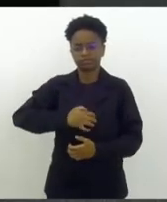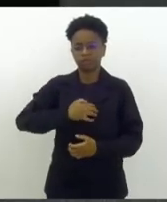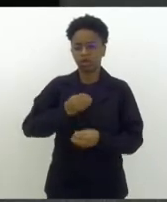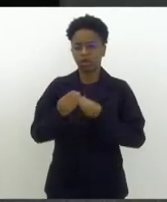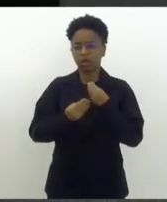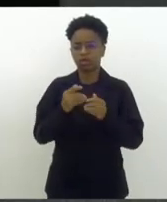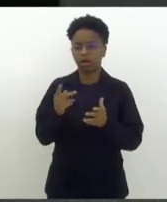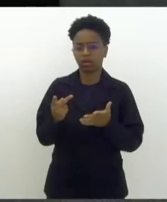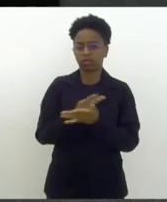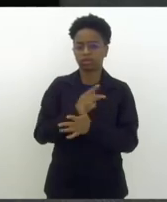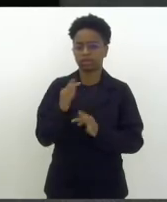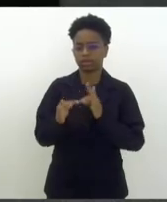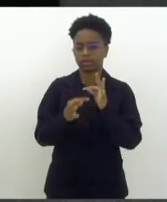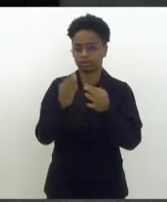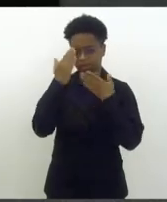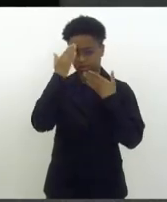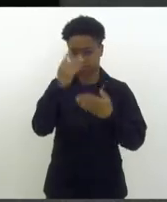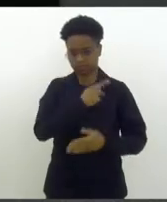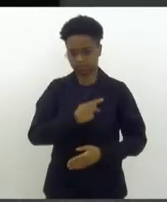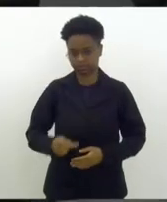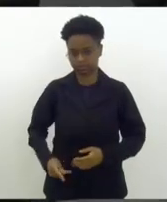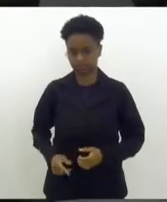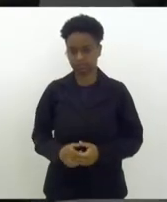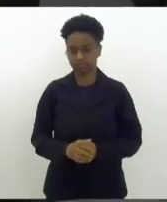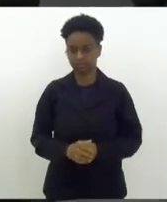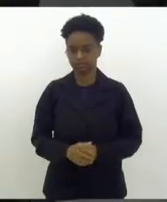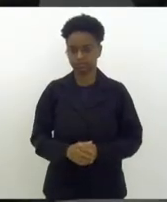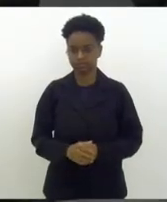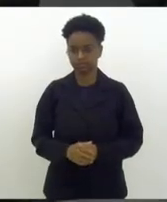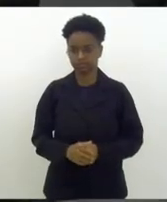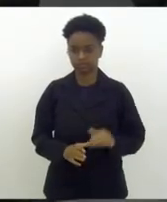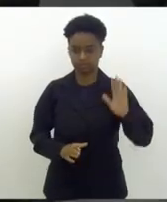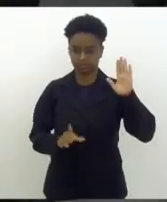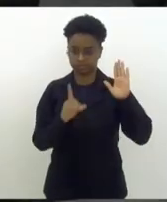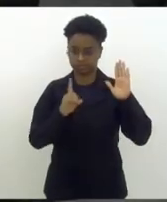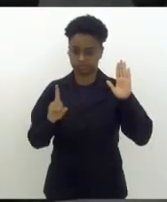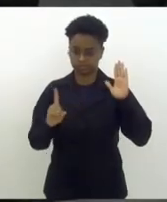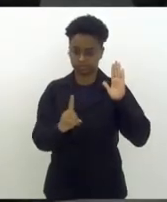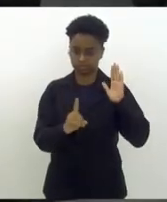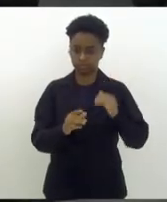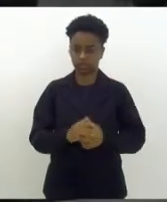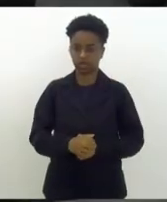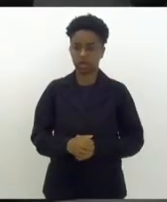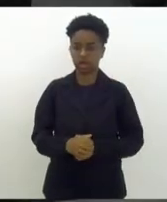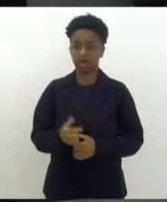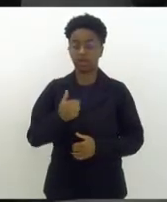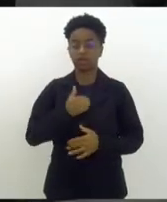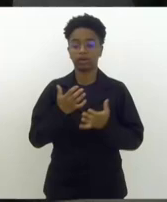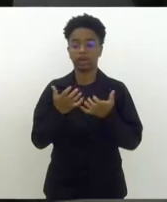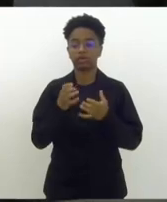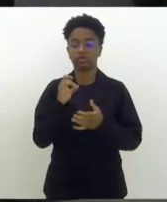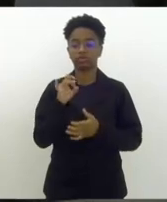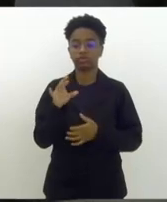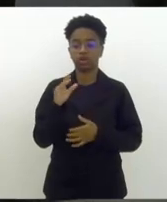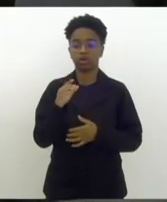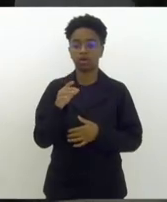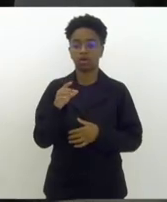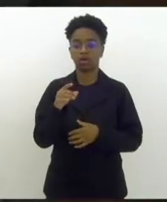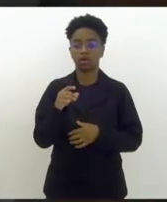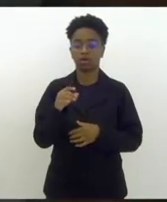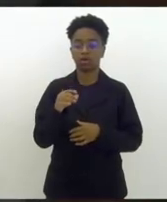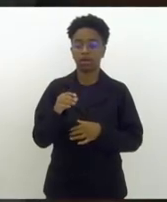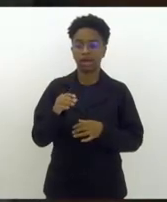tratados Obrigada Presidente pela ordem Presidente Deputado Márcio Gualberto por favor só gostaria de chamar atenção e agradecer